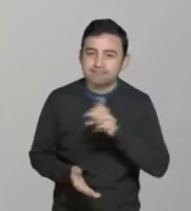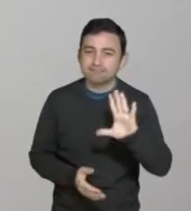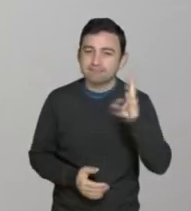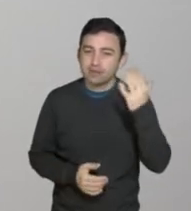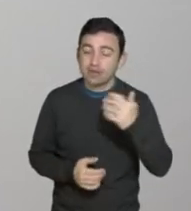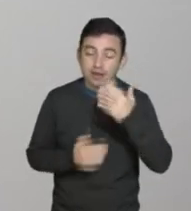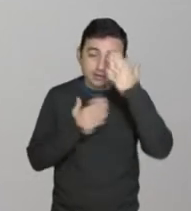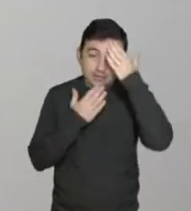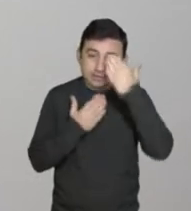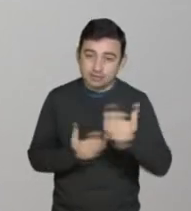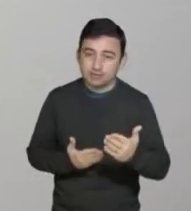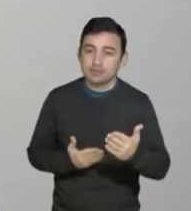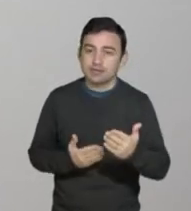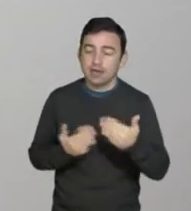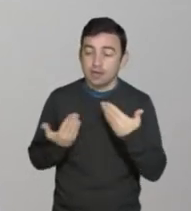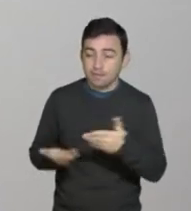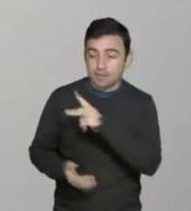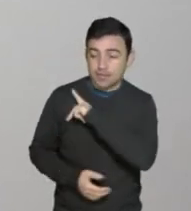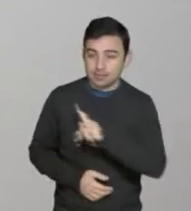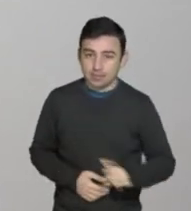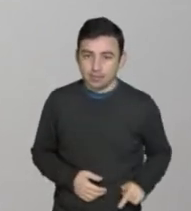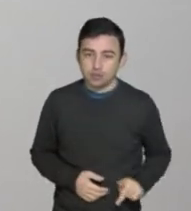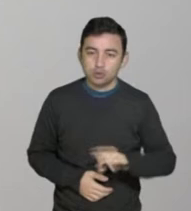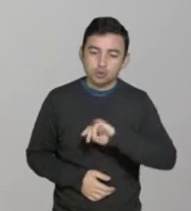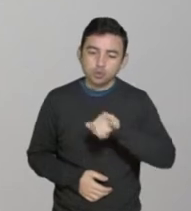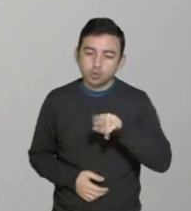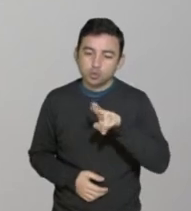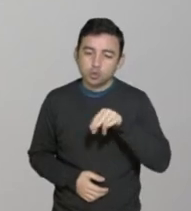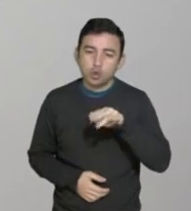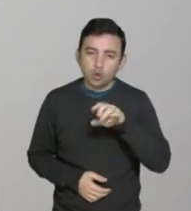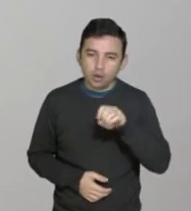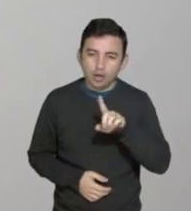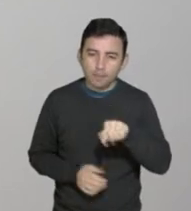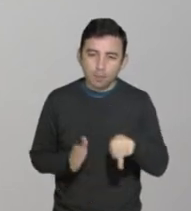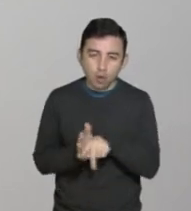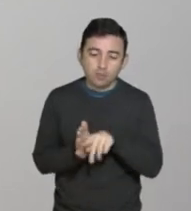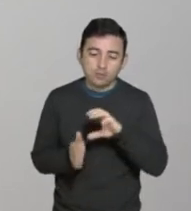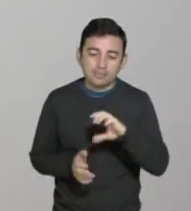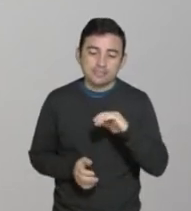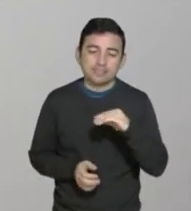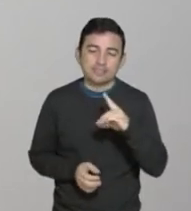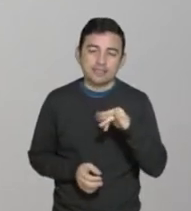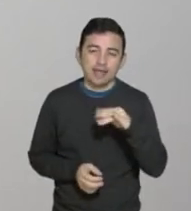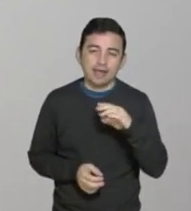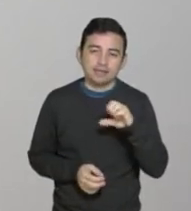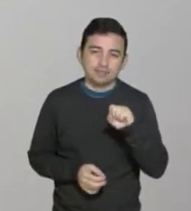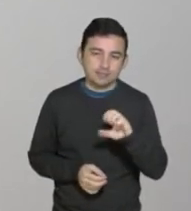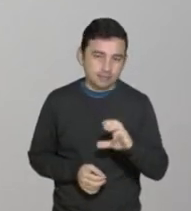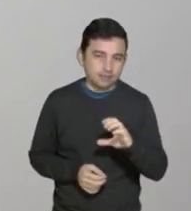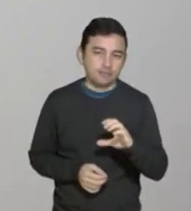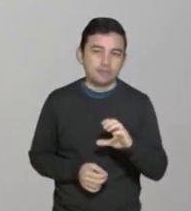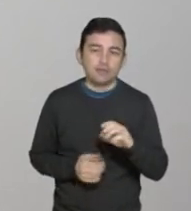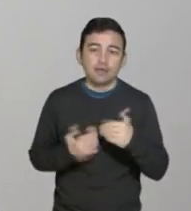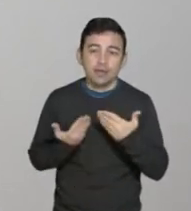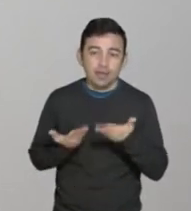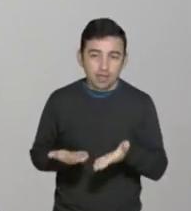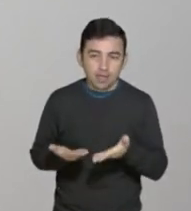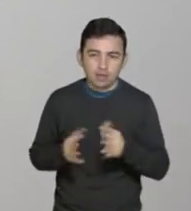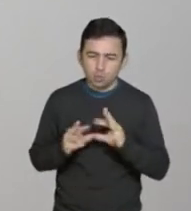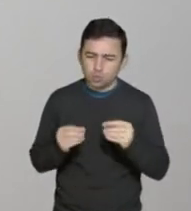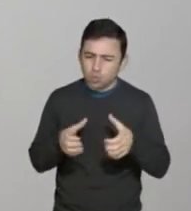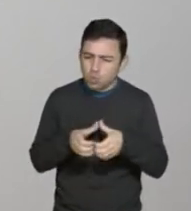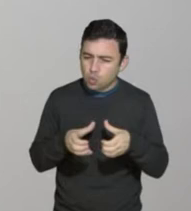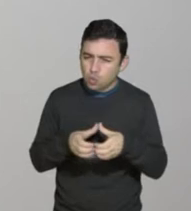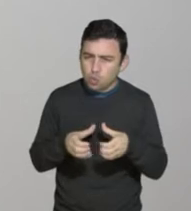nosso presidente da SIDASC, o Júnior, e também toda a equipe que fez o trabalho para que nós